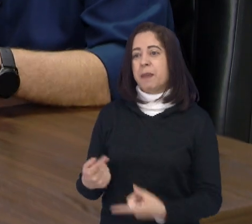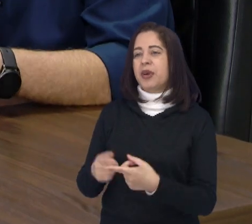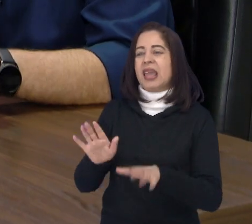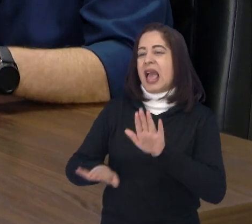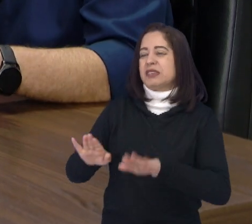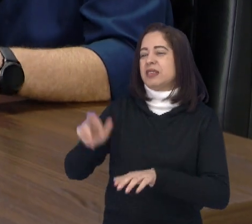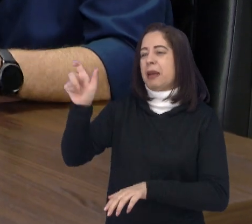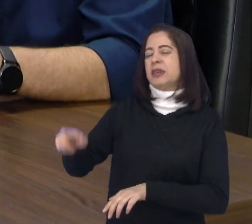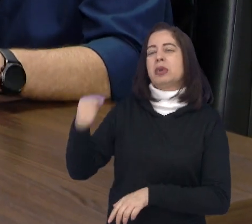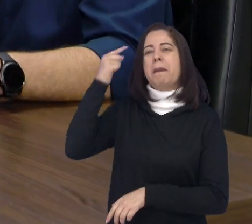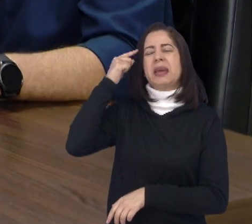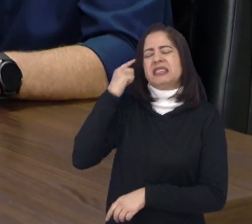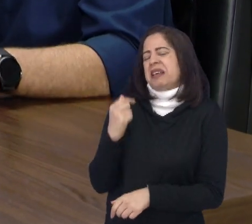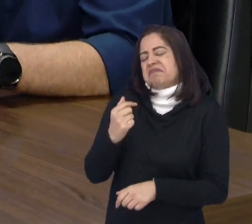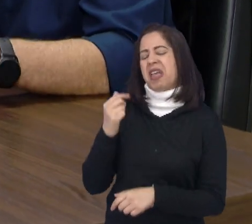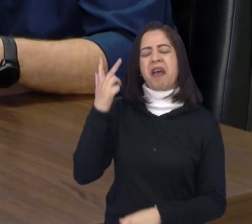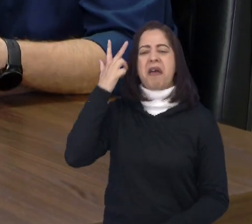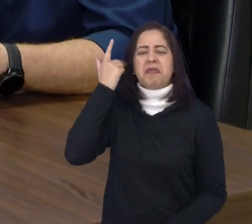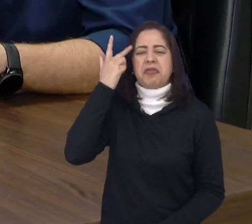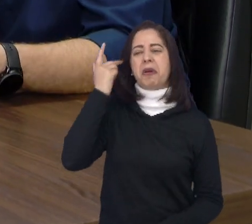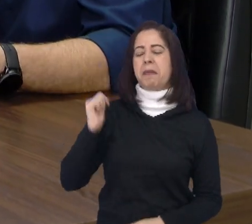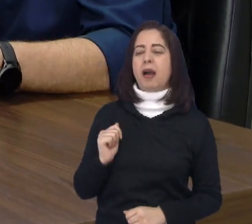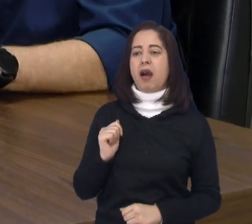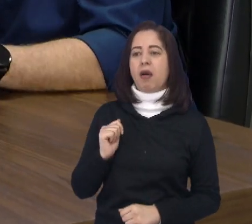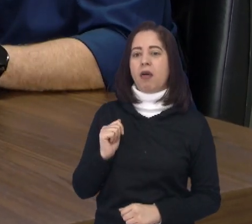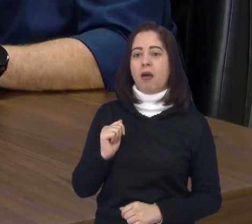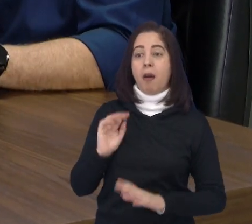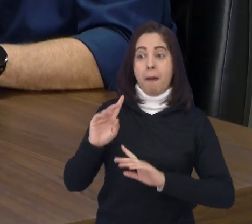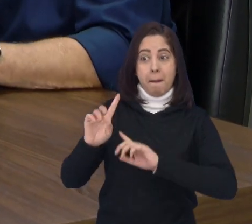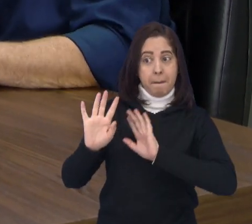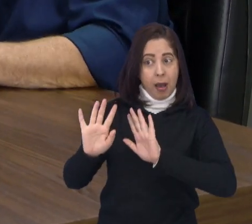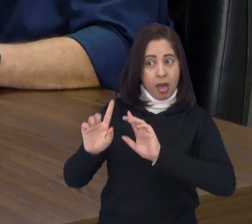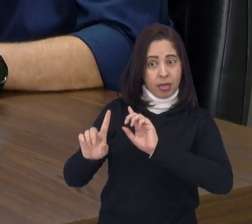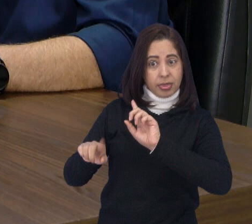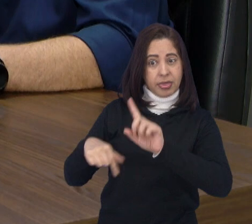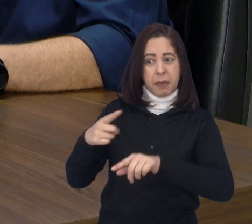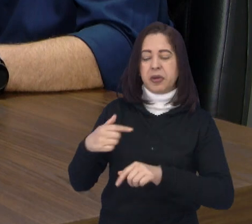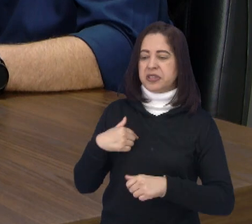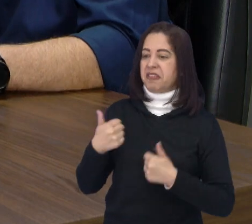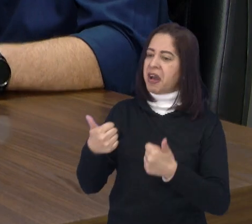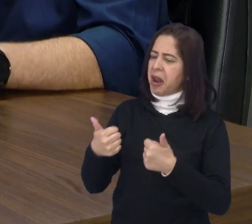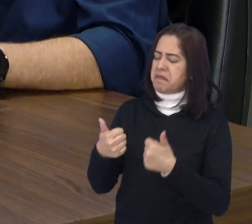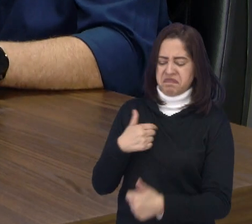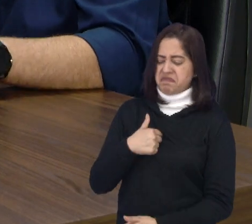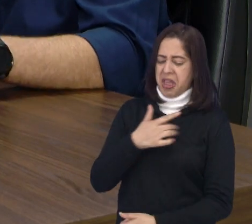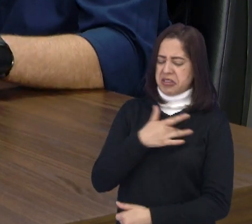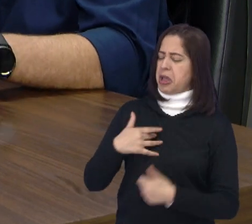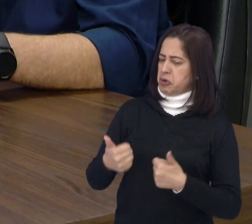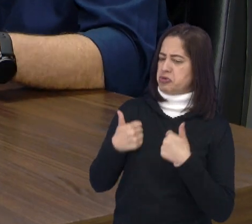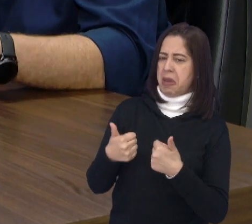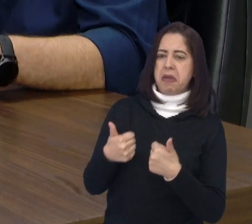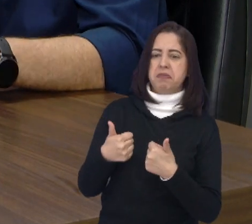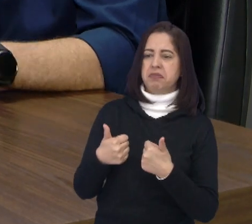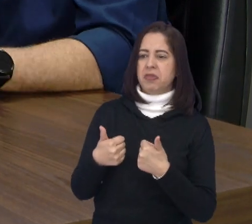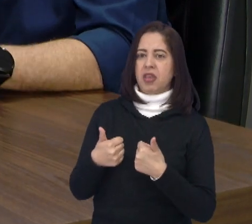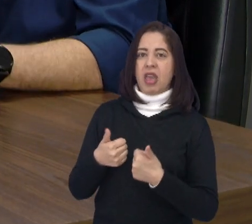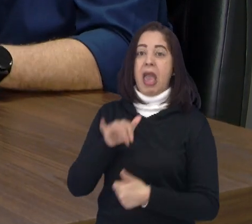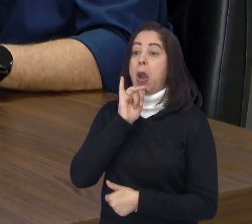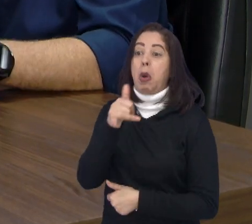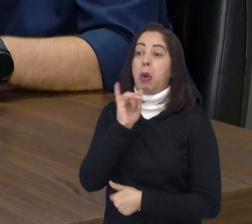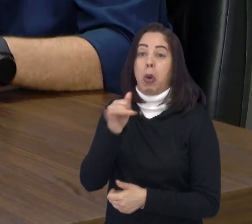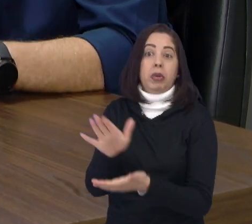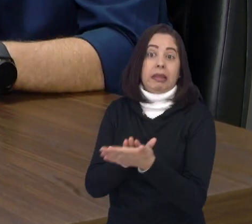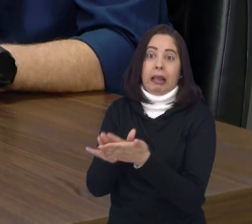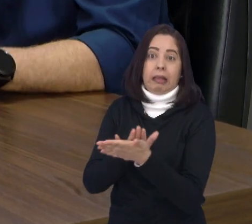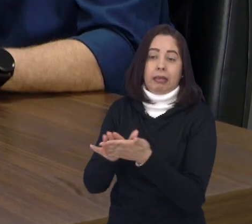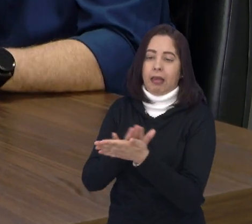do dia a dia dele e tudo mais, e quando ele vem na consulta com a gente, ele fala que está tudo bem, né? Se ele não expõe as suas queixas,